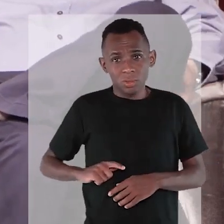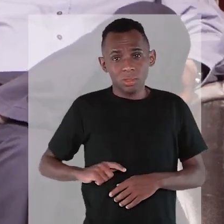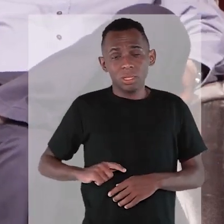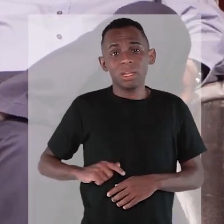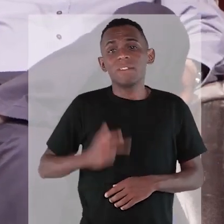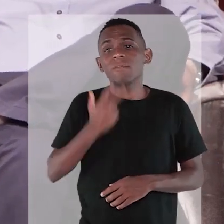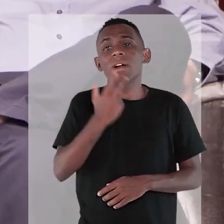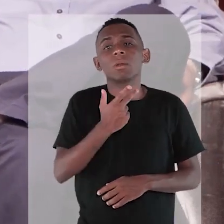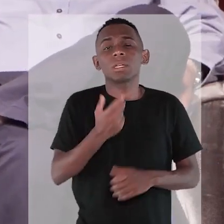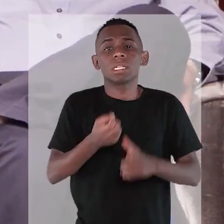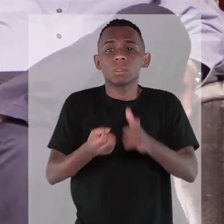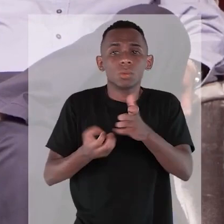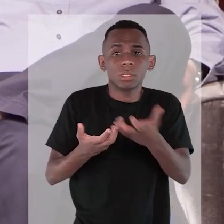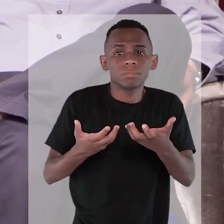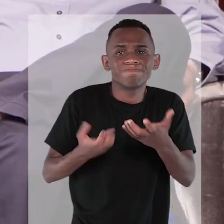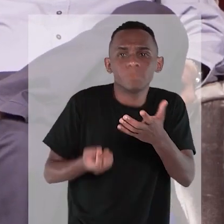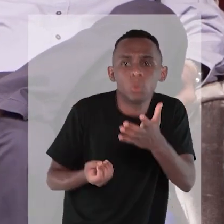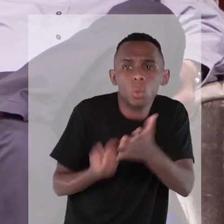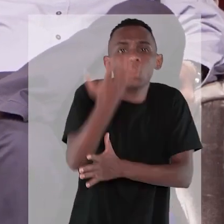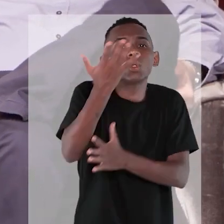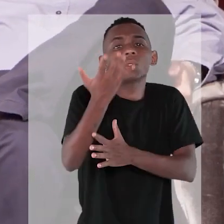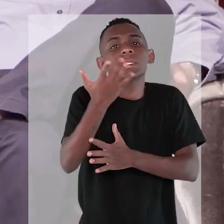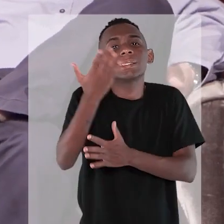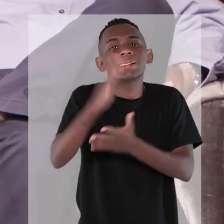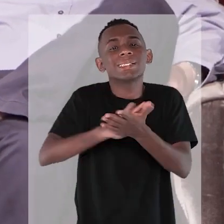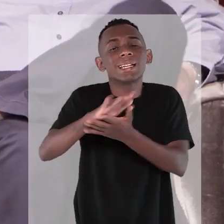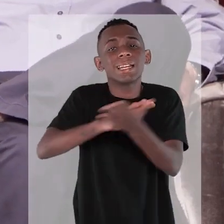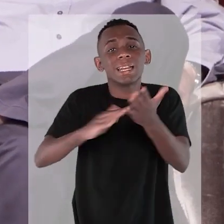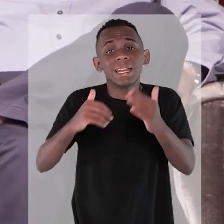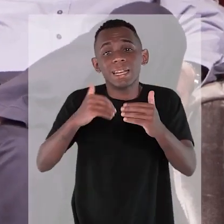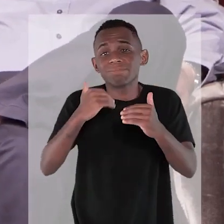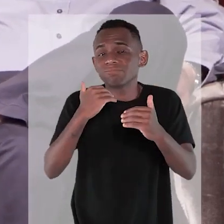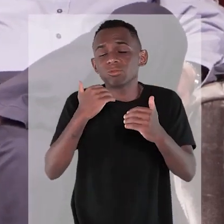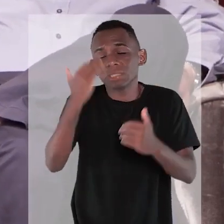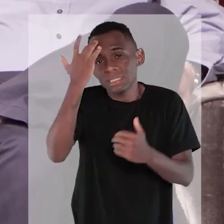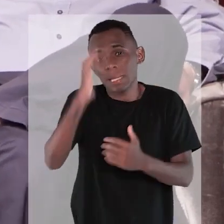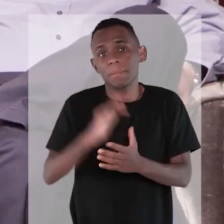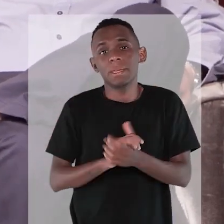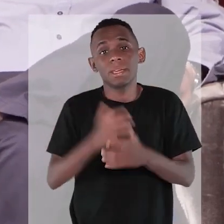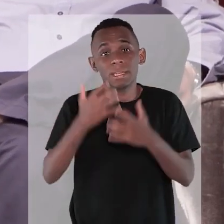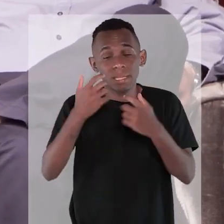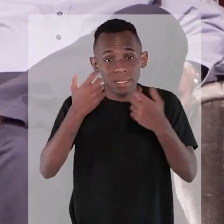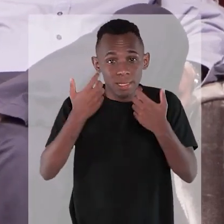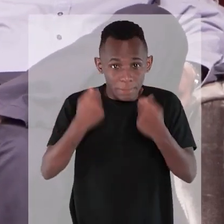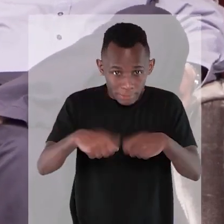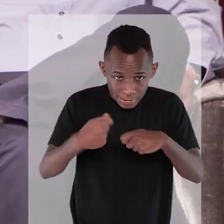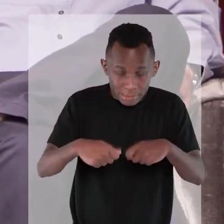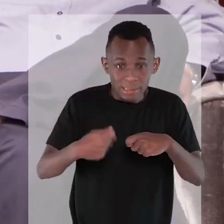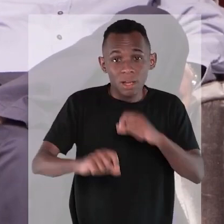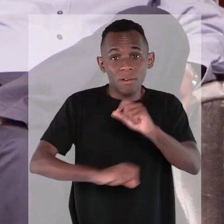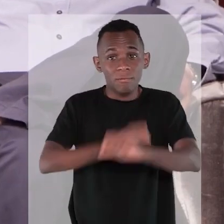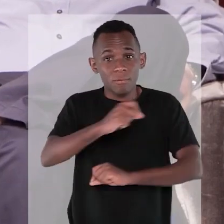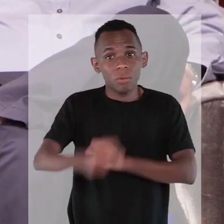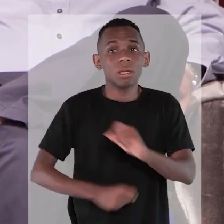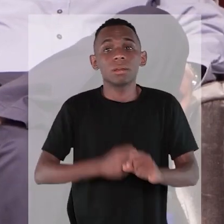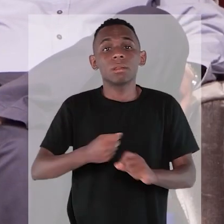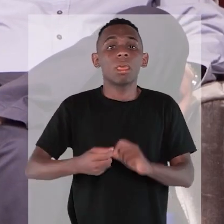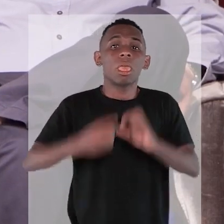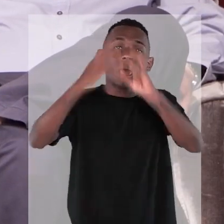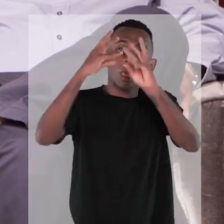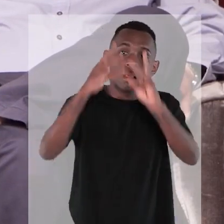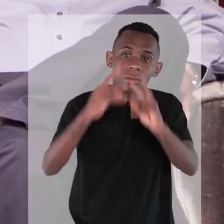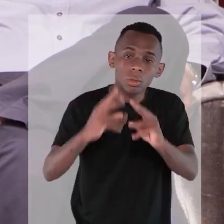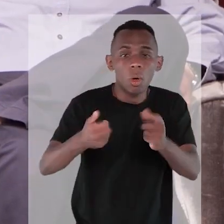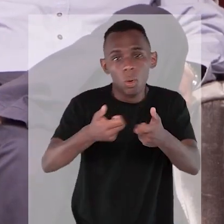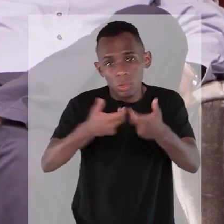ia construir, né? Ele tinha que desconstruir muitas coisas, ele usou esse termo, que mostra que ele é, né, foi aluno do